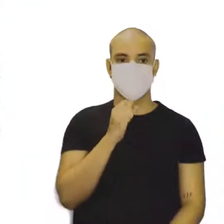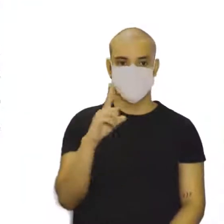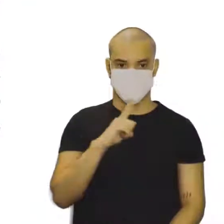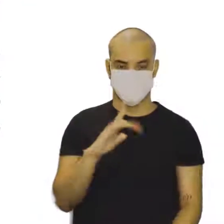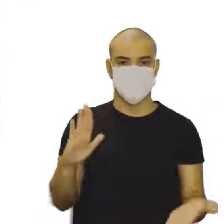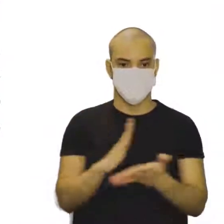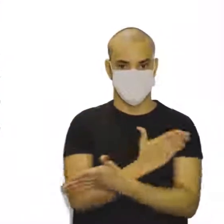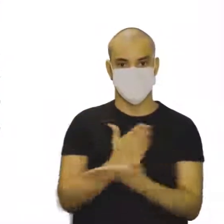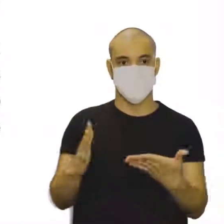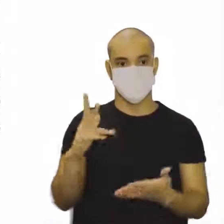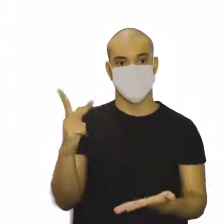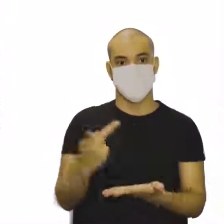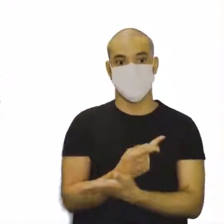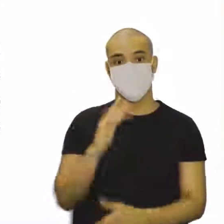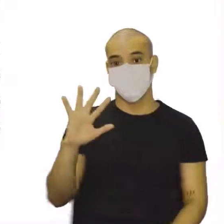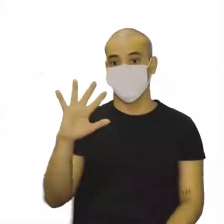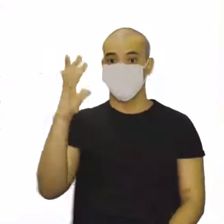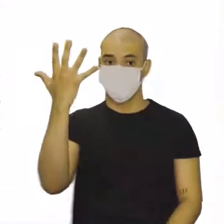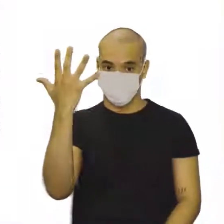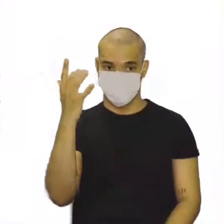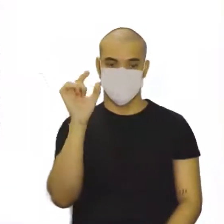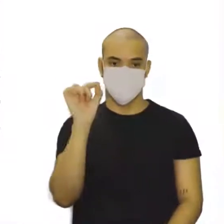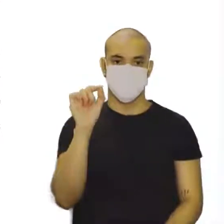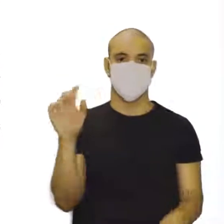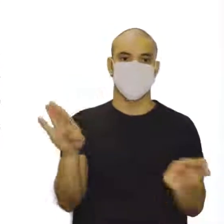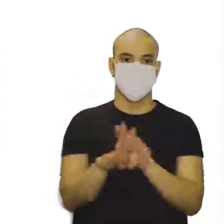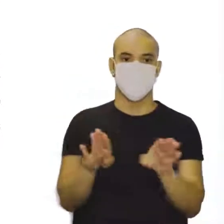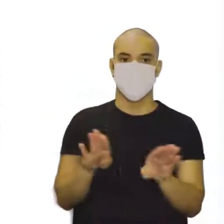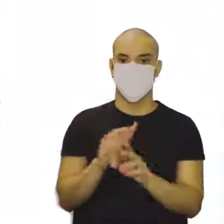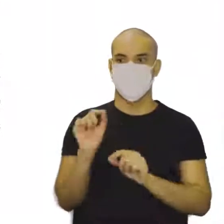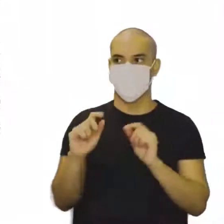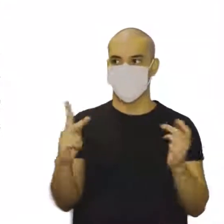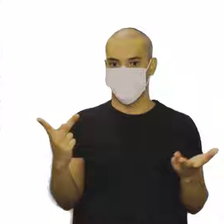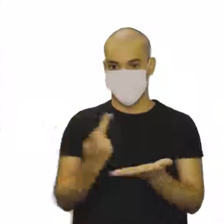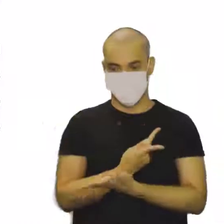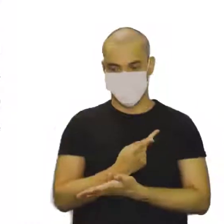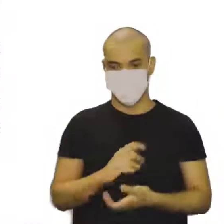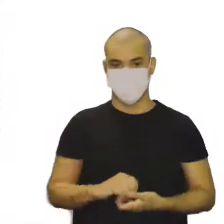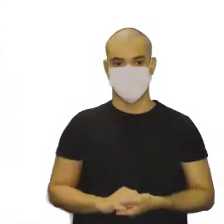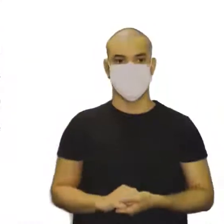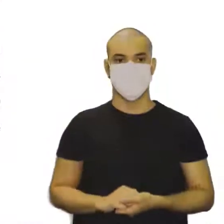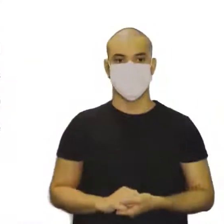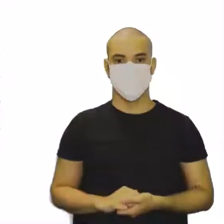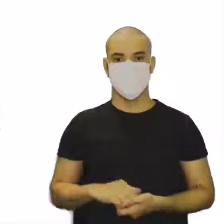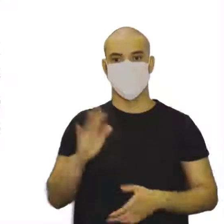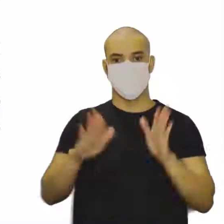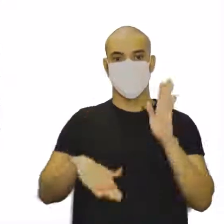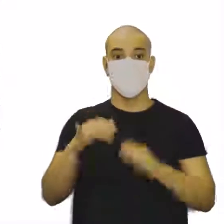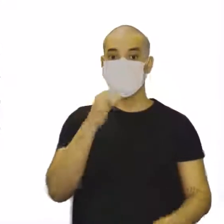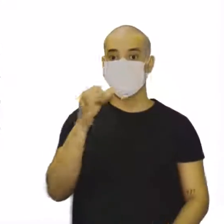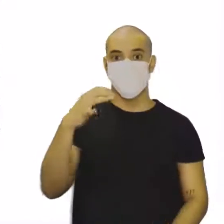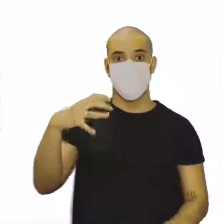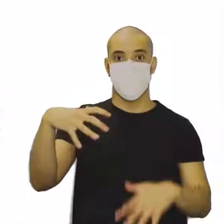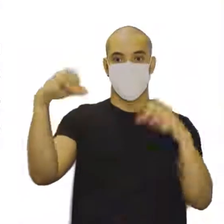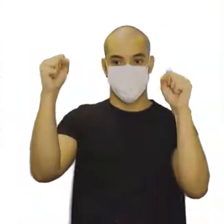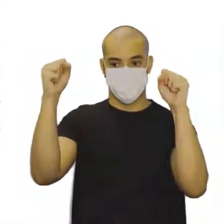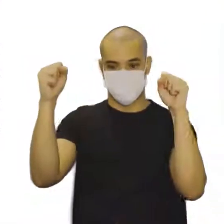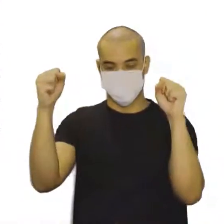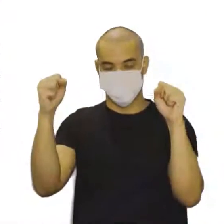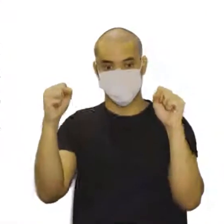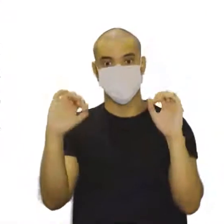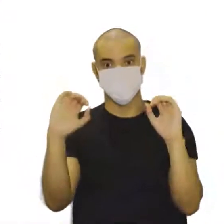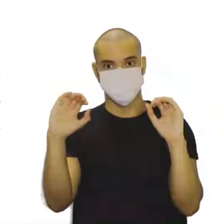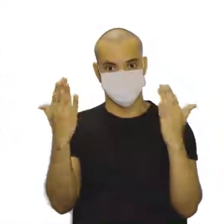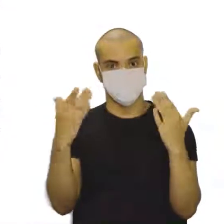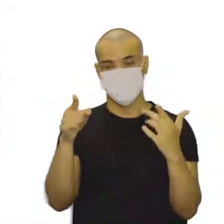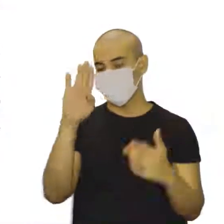condições anormais de um sistema elétrico de potência e no que ele resulta aqui. Interrupções no fornecimento de energia elétrica,